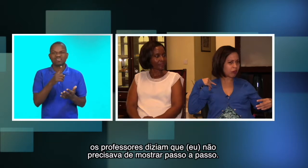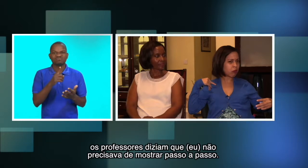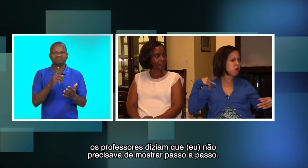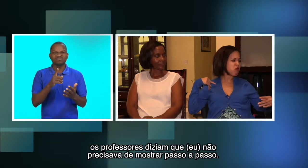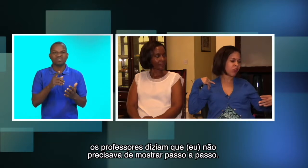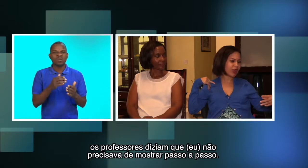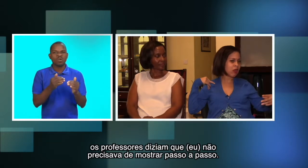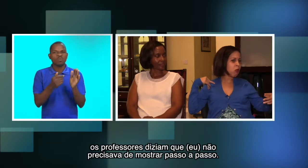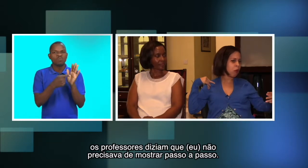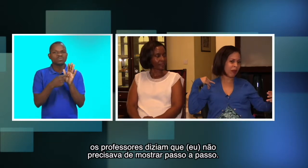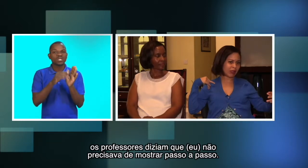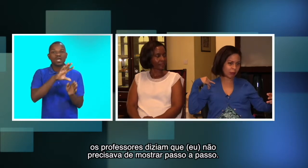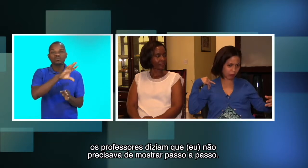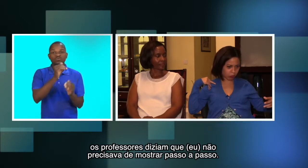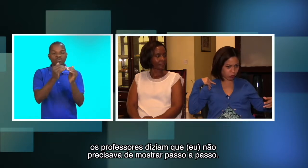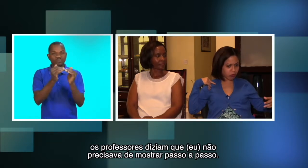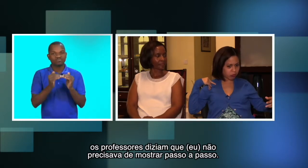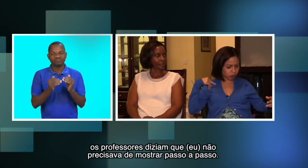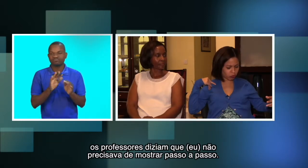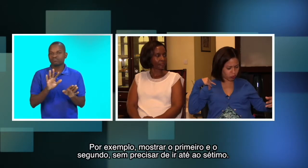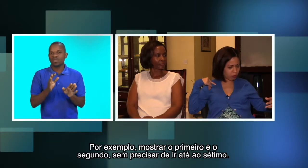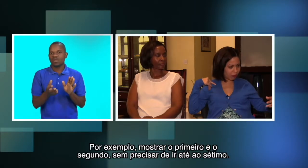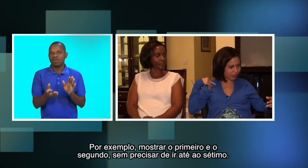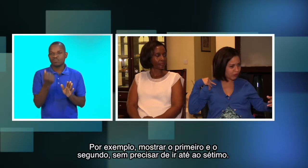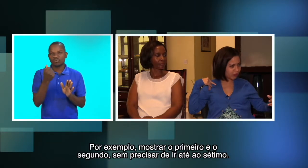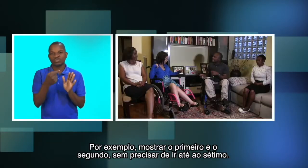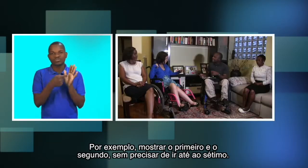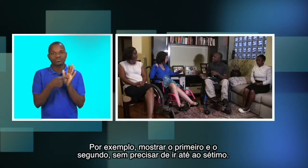foi o passo a passo